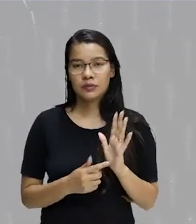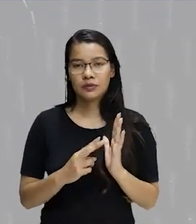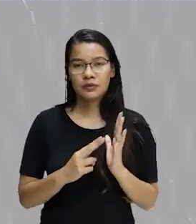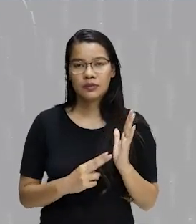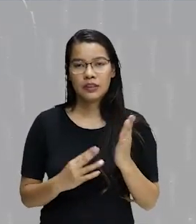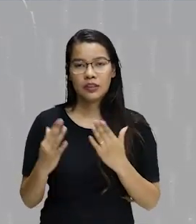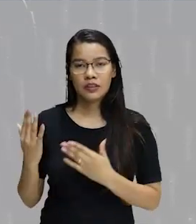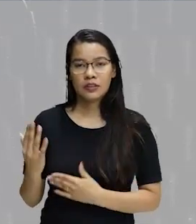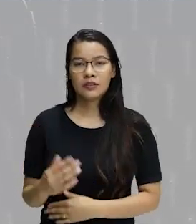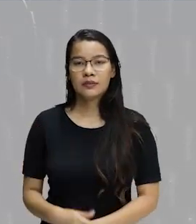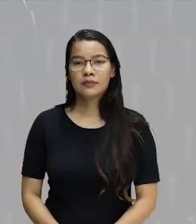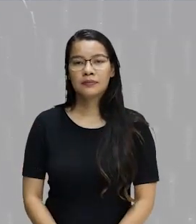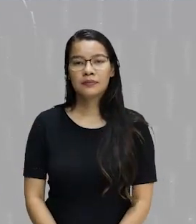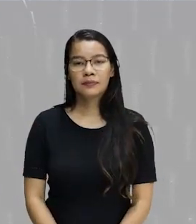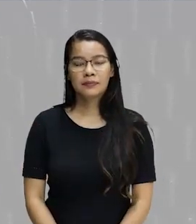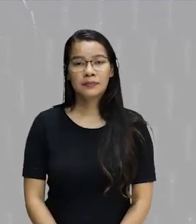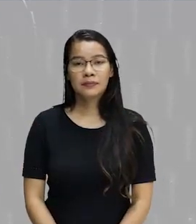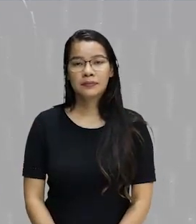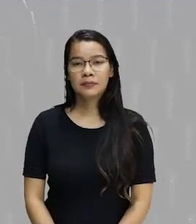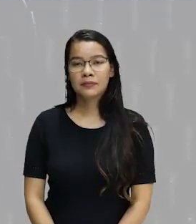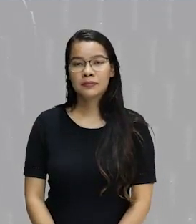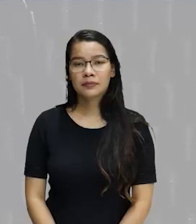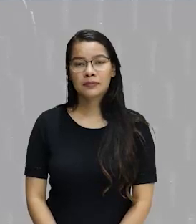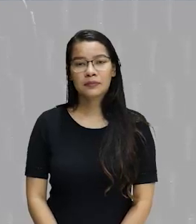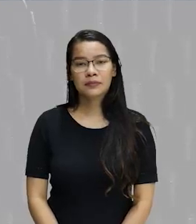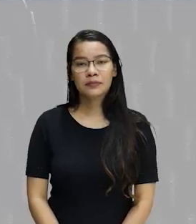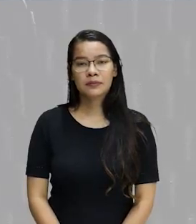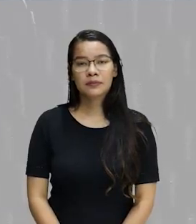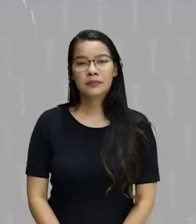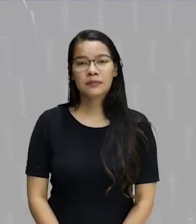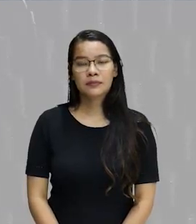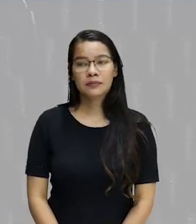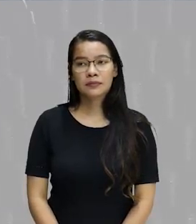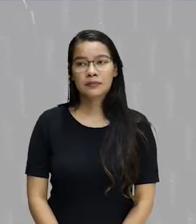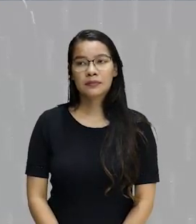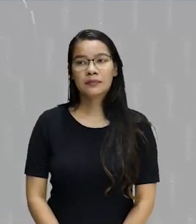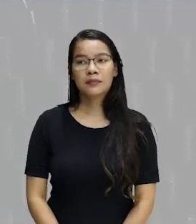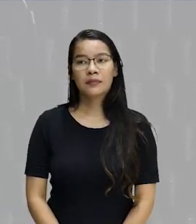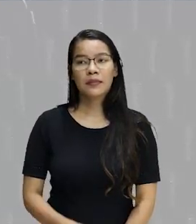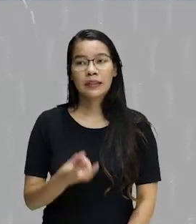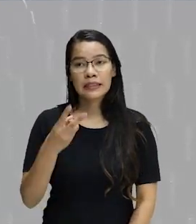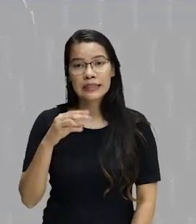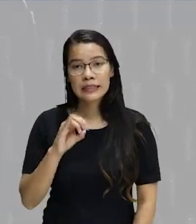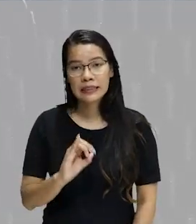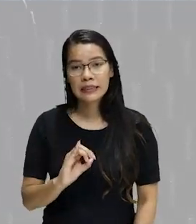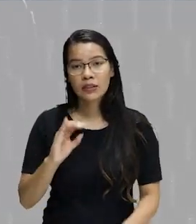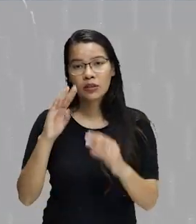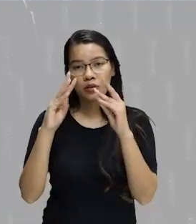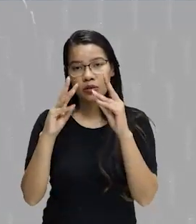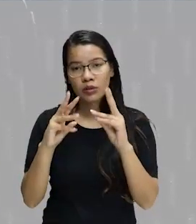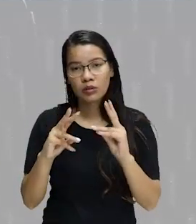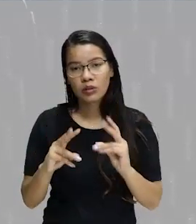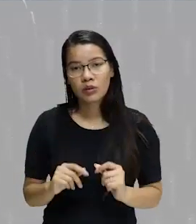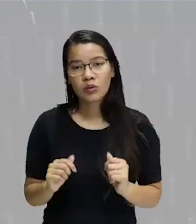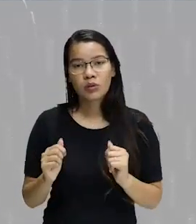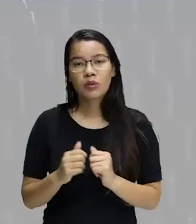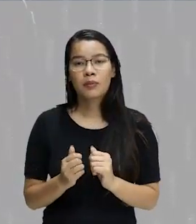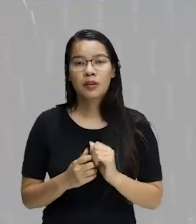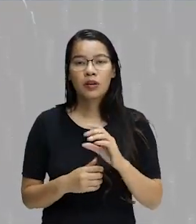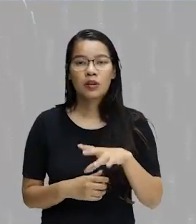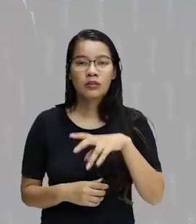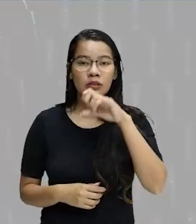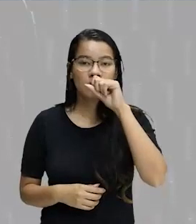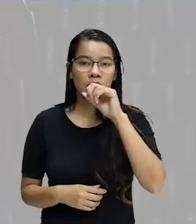para um aldeído. Se continuar a oxidação, ou seja, se mais oxigênios